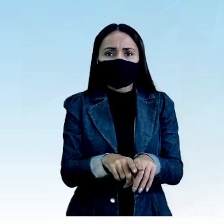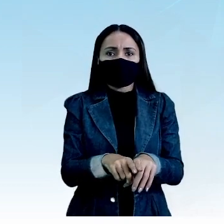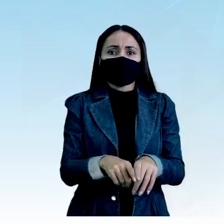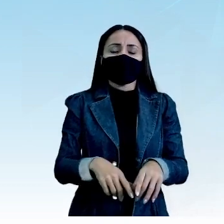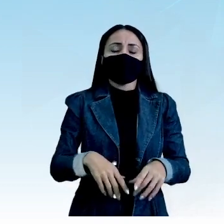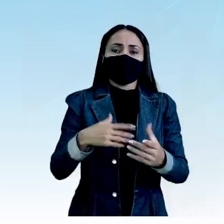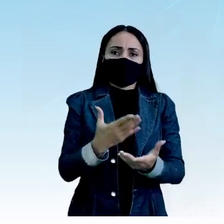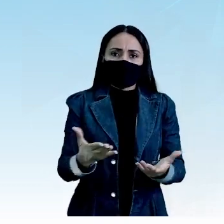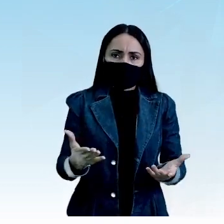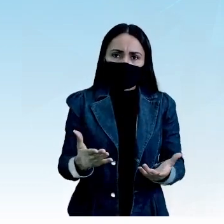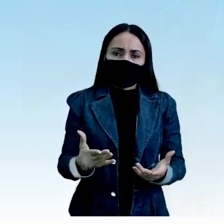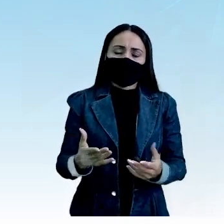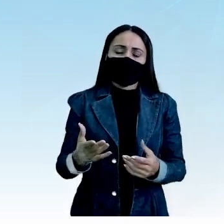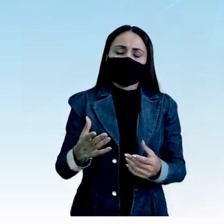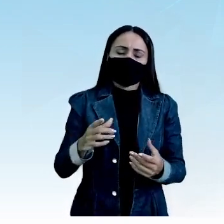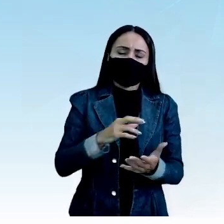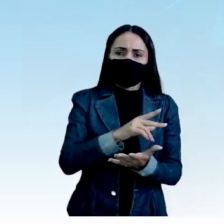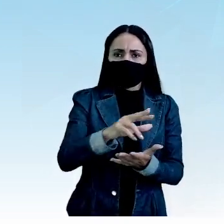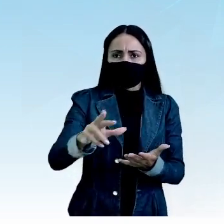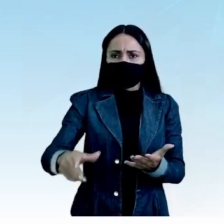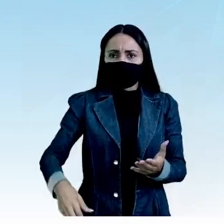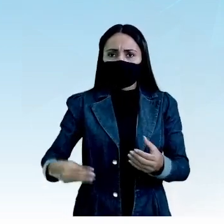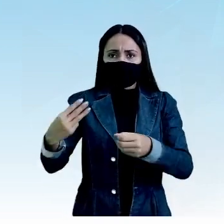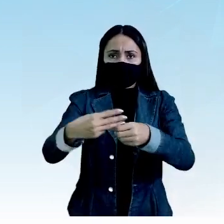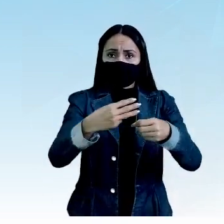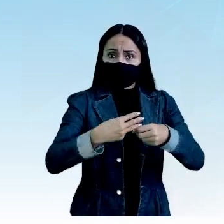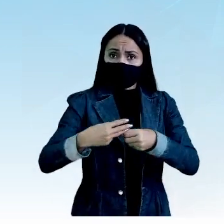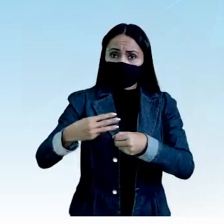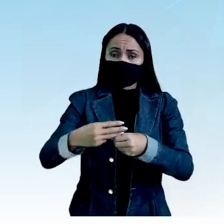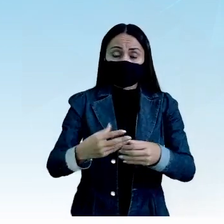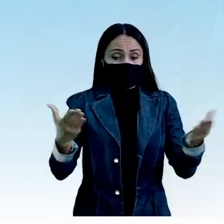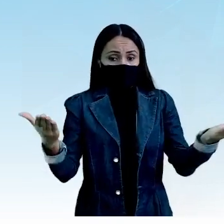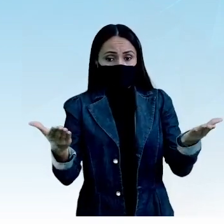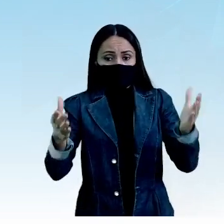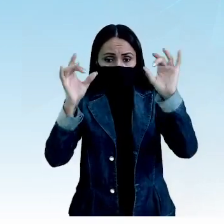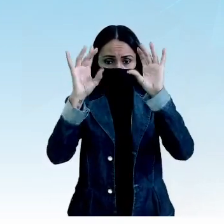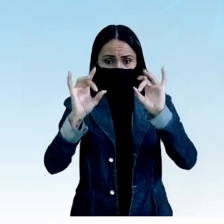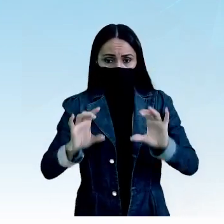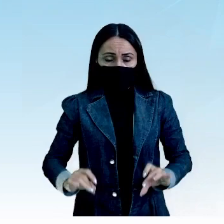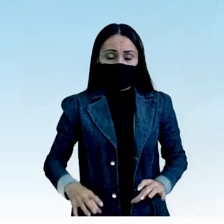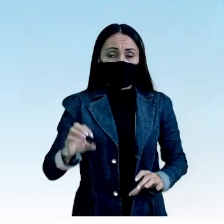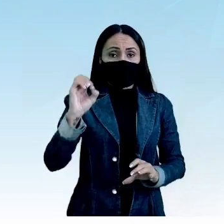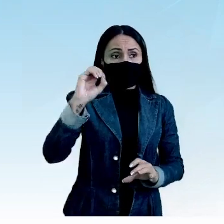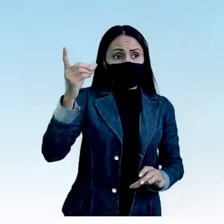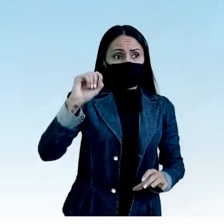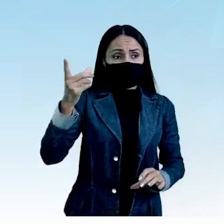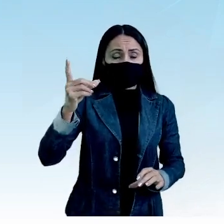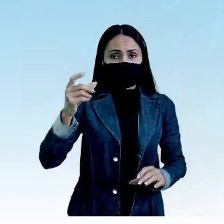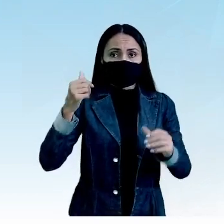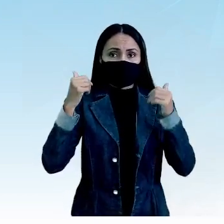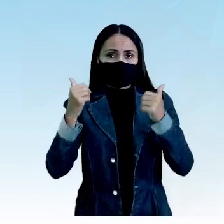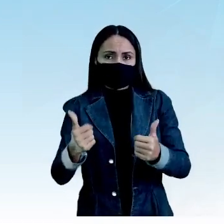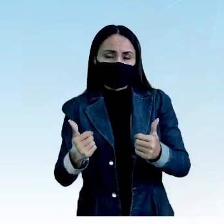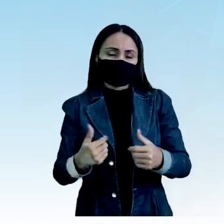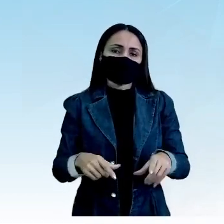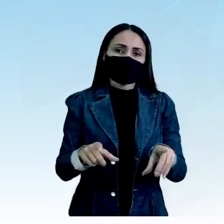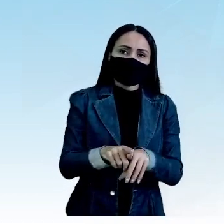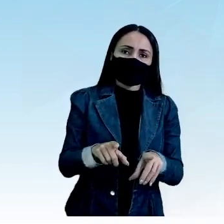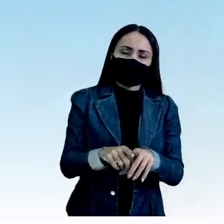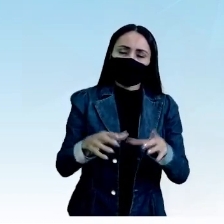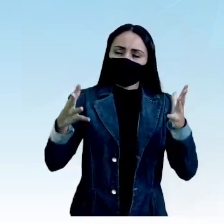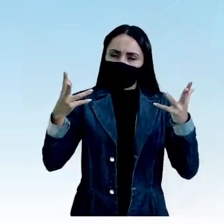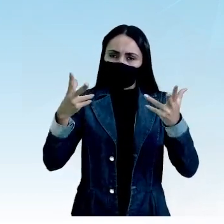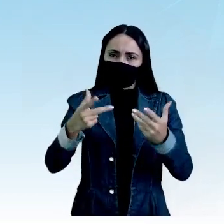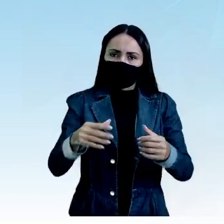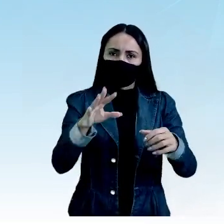Salgueiro também. Salgueiro. E tantas outras. Hoje, em especial, é Olinda, certo? Mas também todo o estado